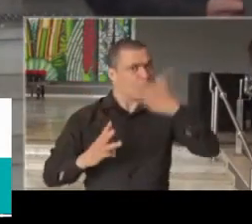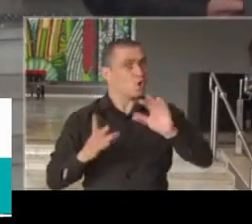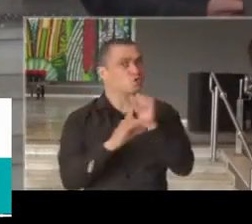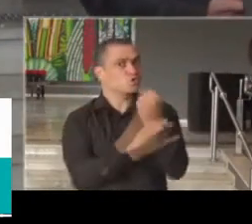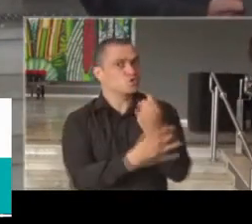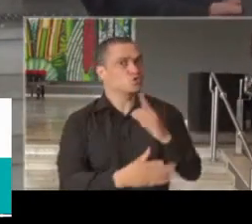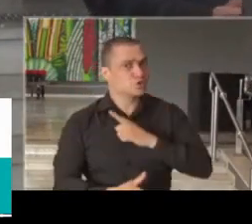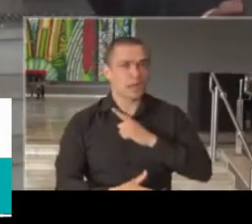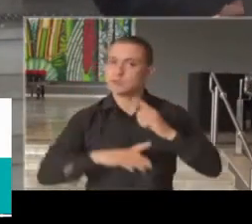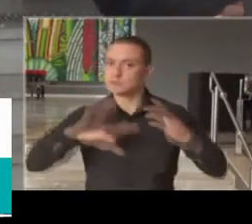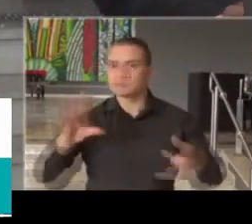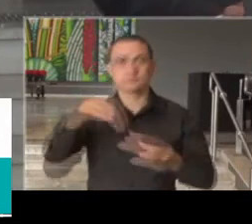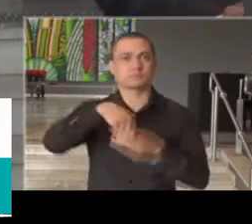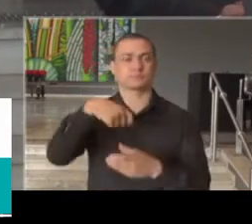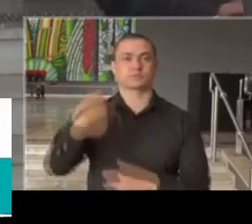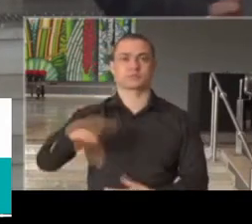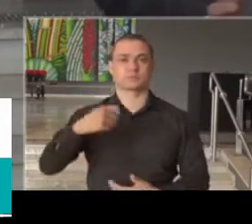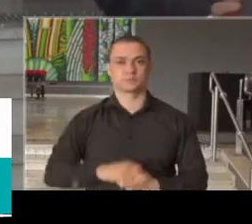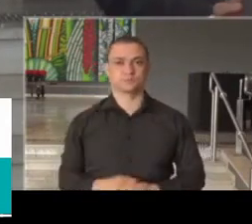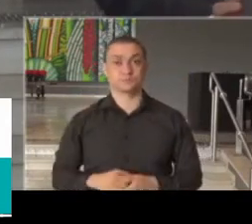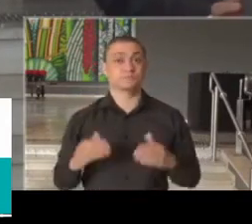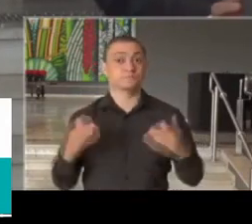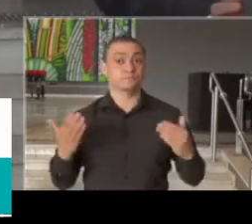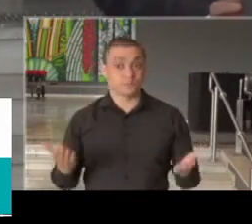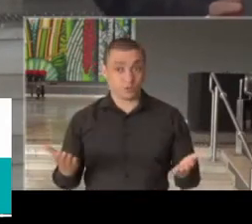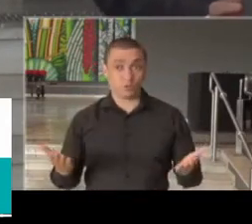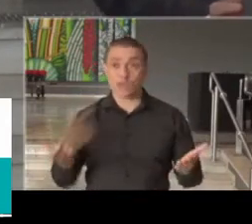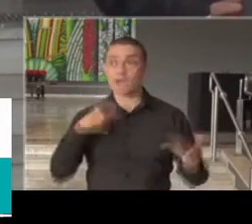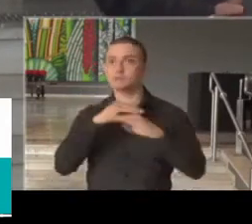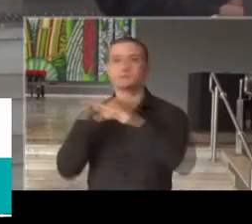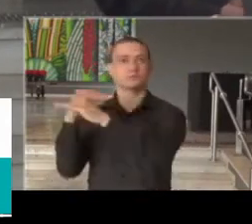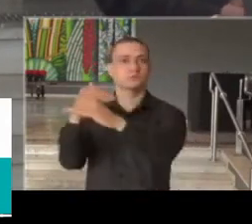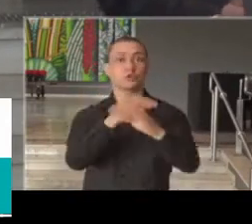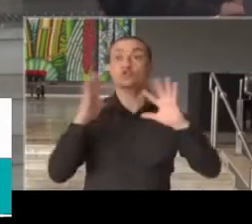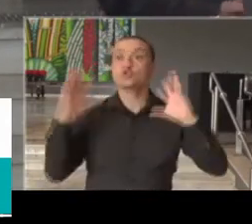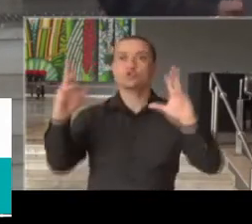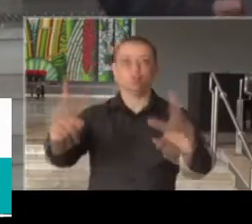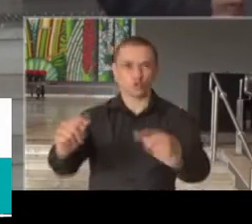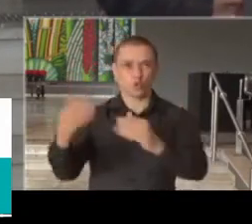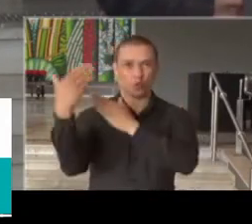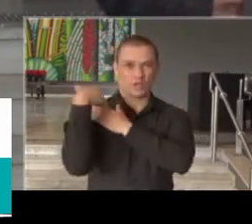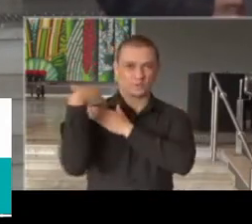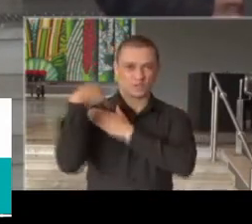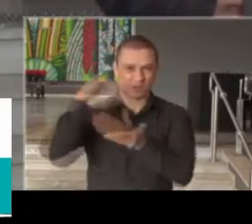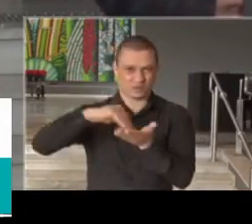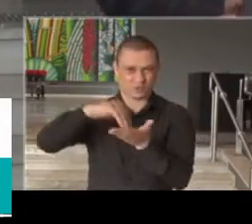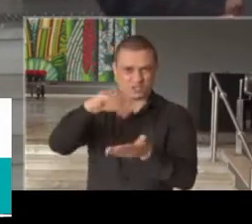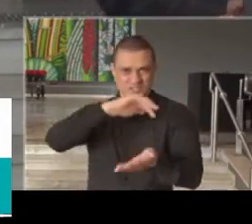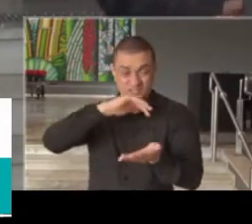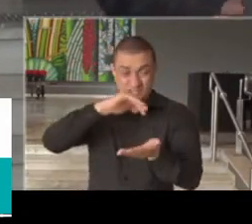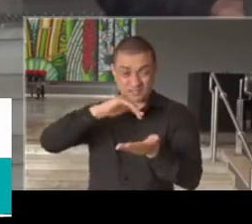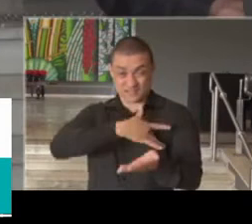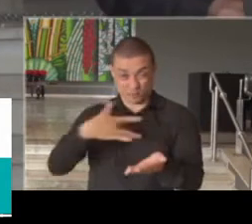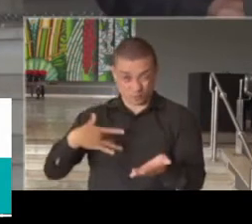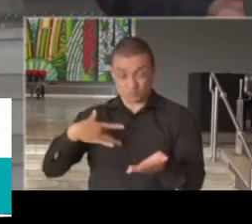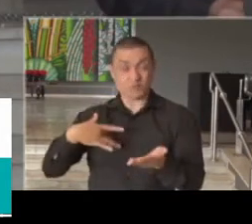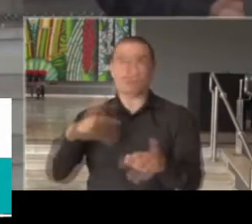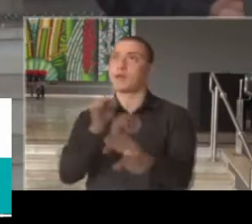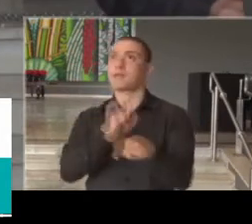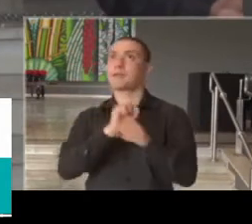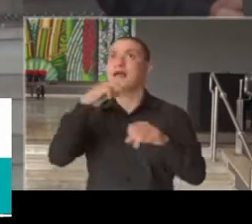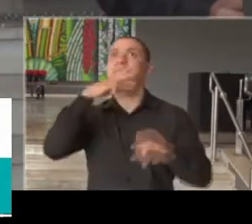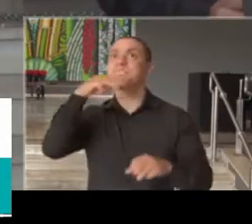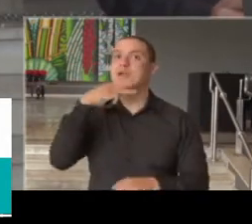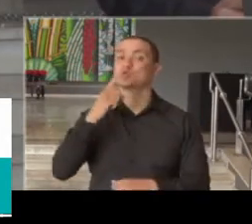segurança e eficácia. Dessa maneira, é consenso entre todos os gestores públicos que aguardar é um risco para a